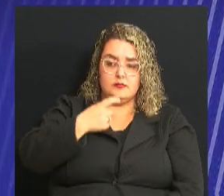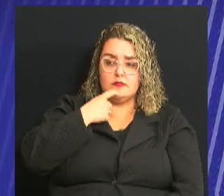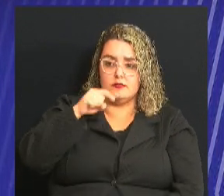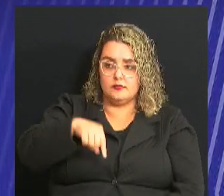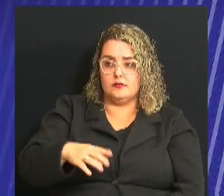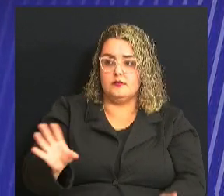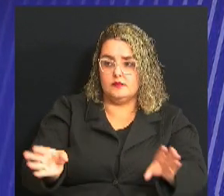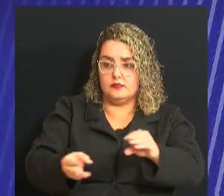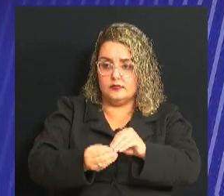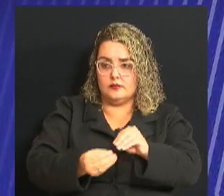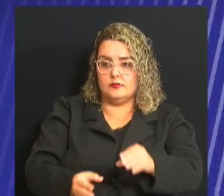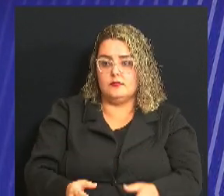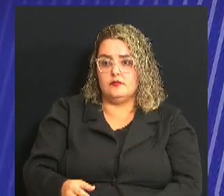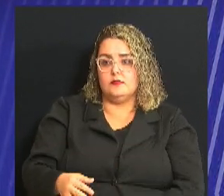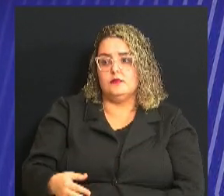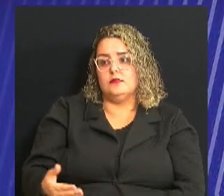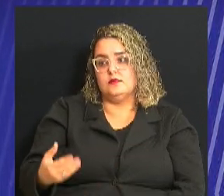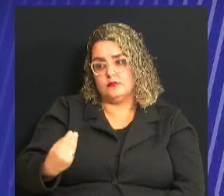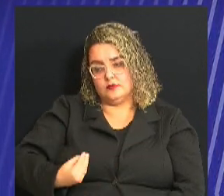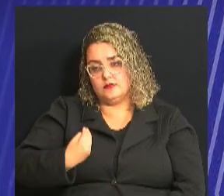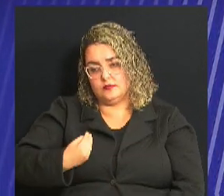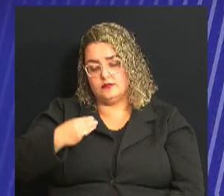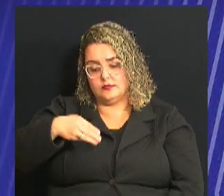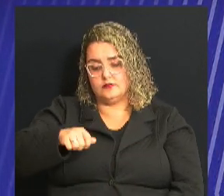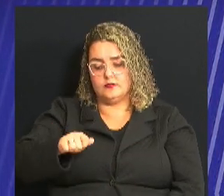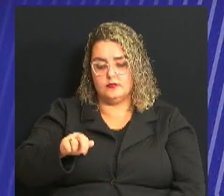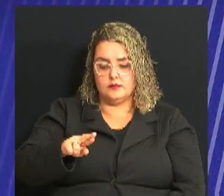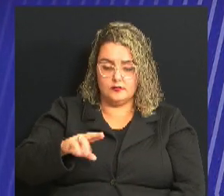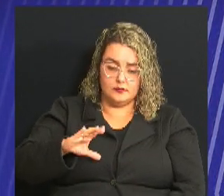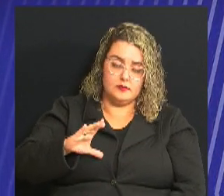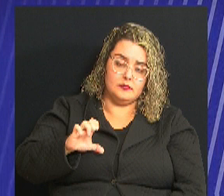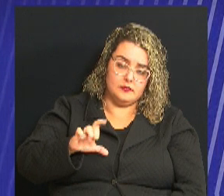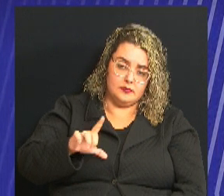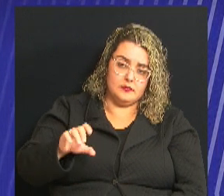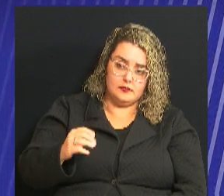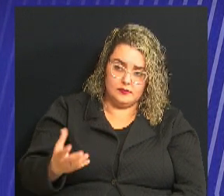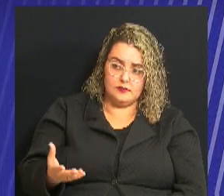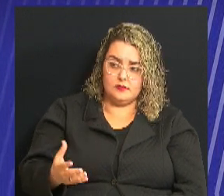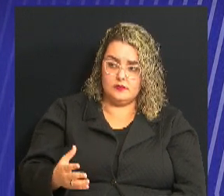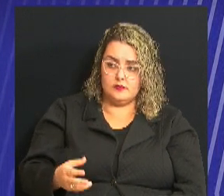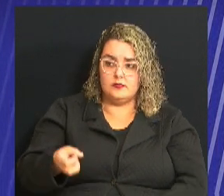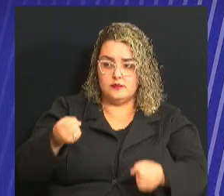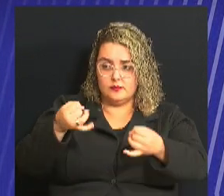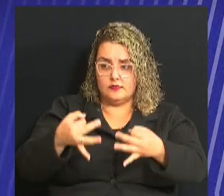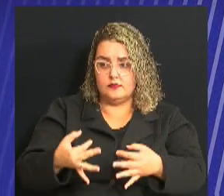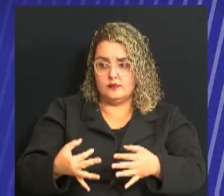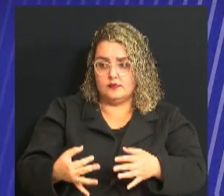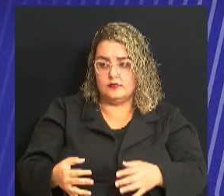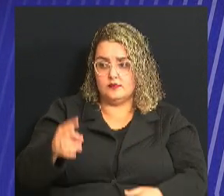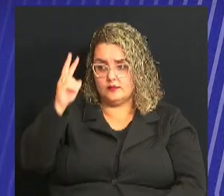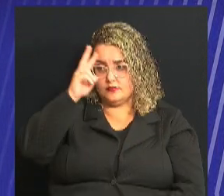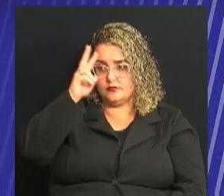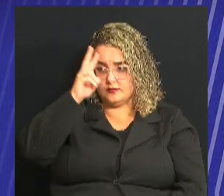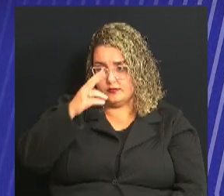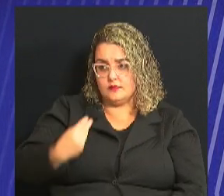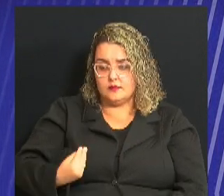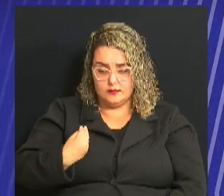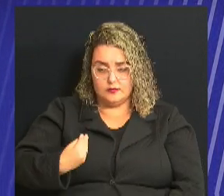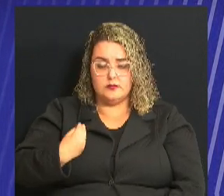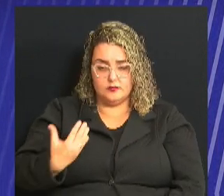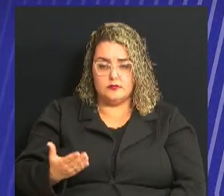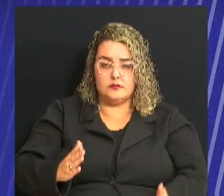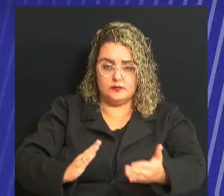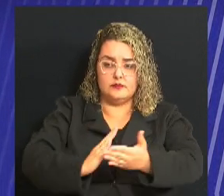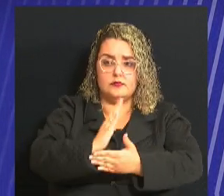do Marcelo von Schneider, que justificaram também essa sua biografia, sua história, né? a aprovação